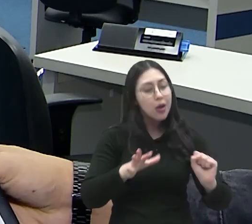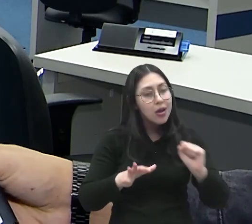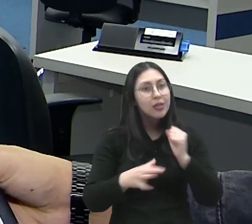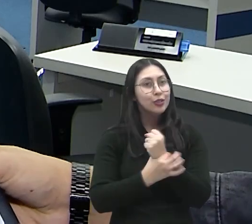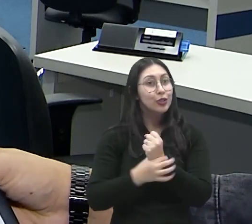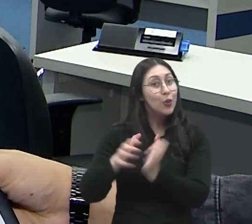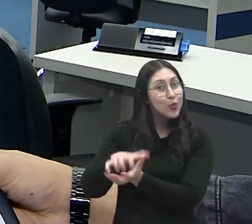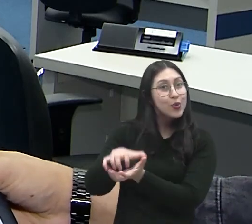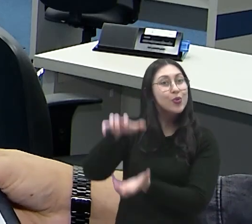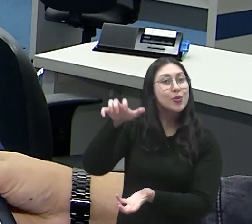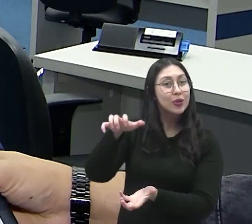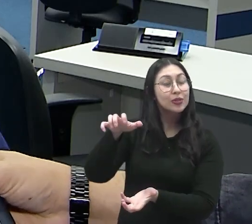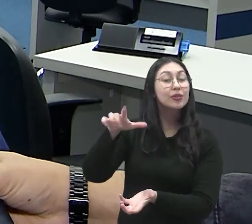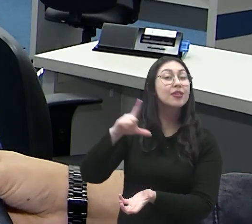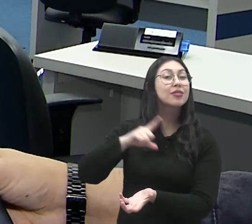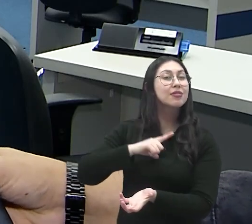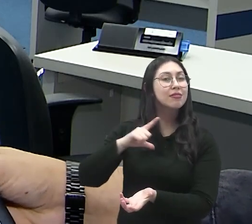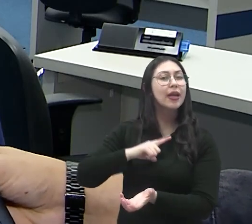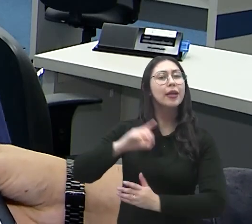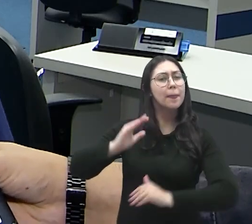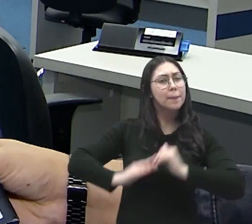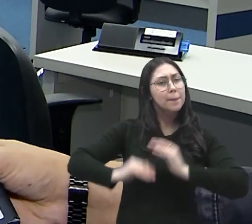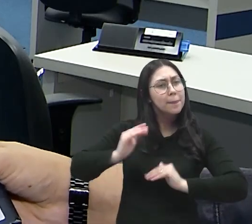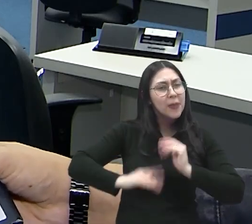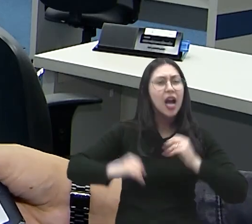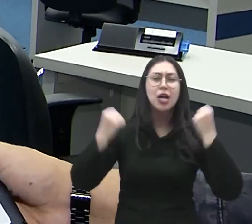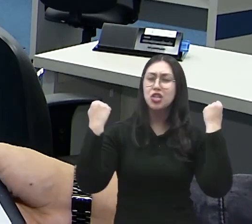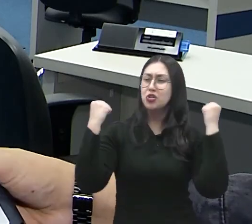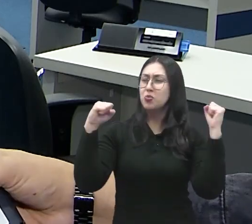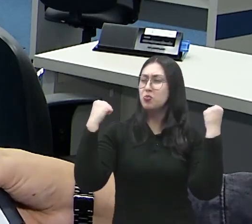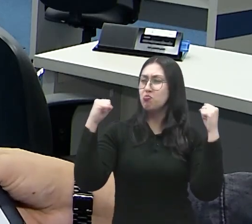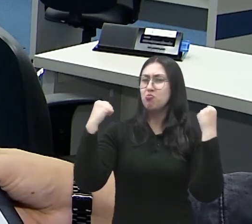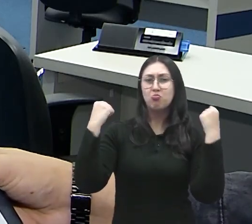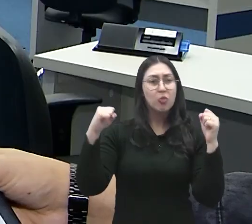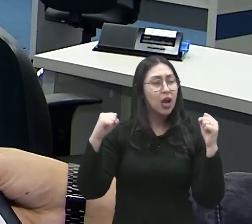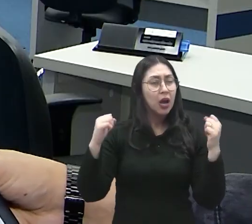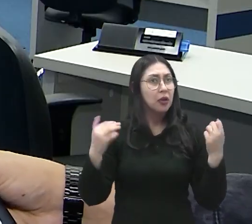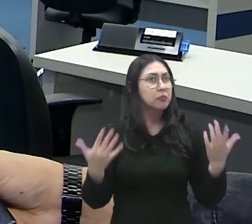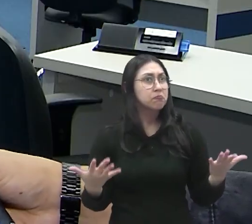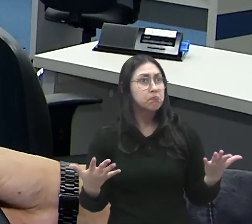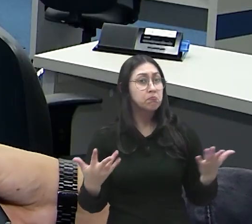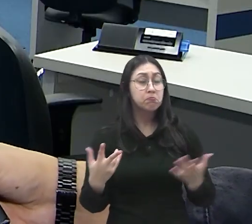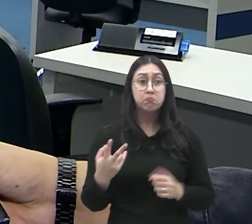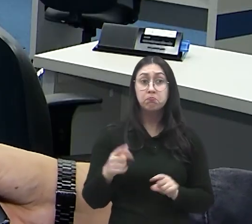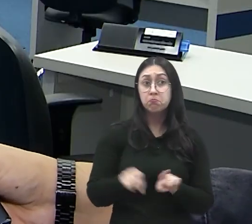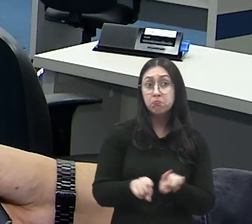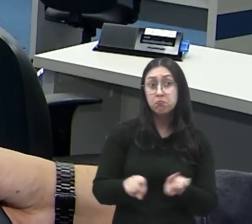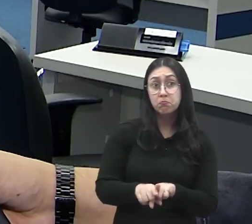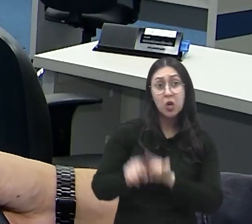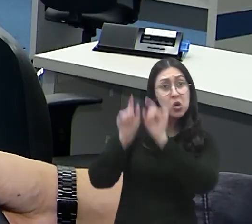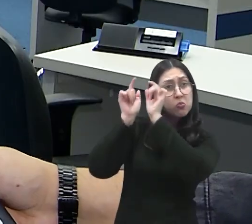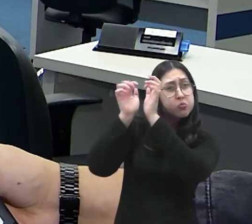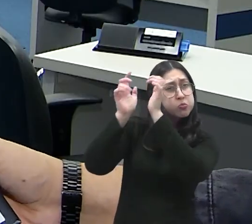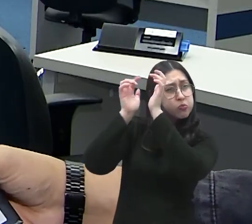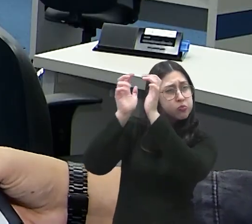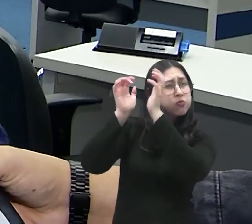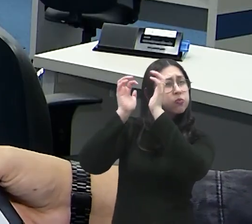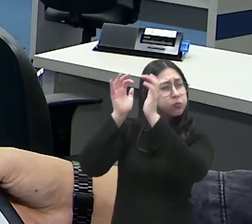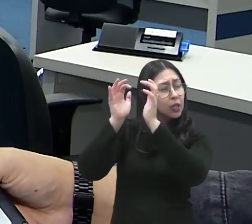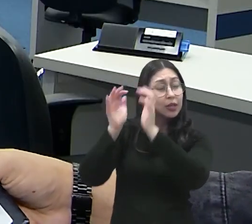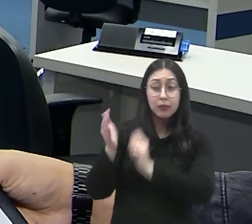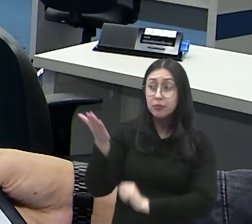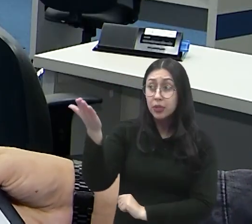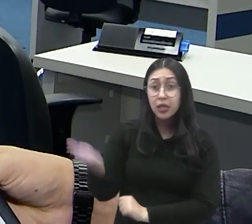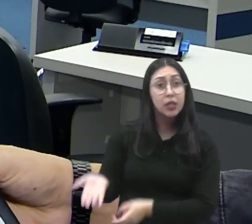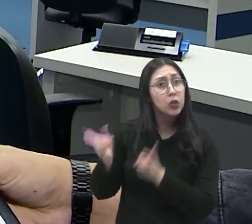que todos os idosos tenham uma atividade física, uma atividade intelectual, né, para